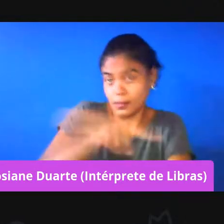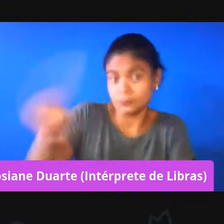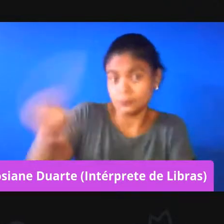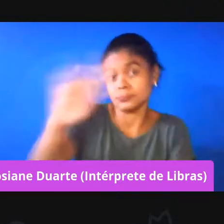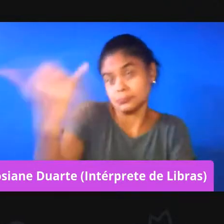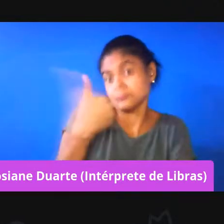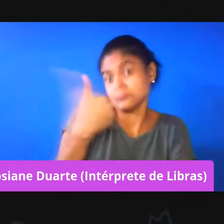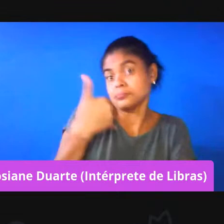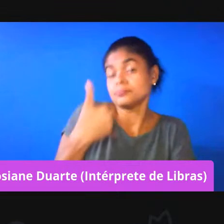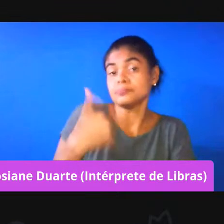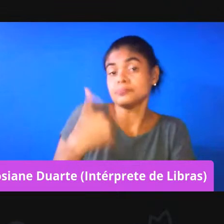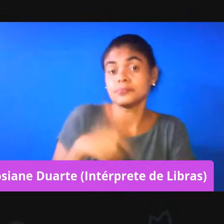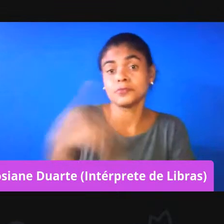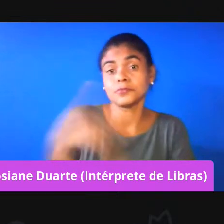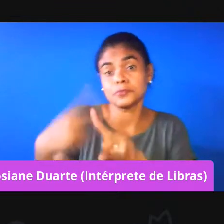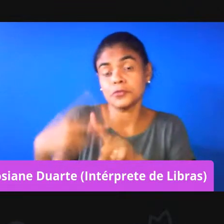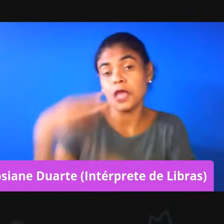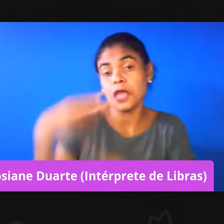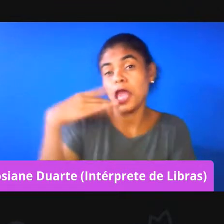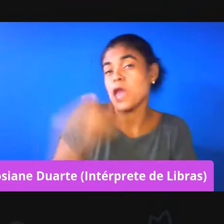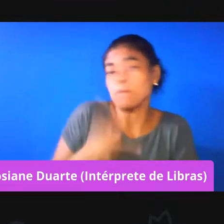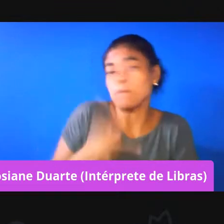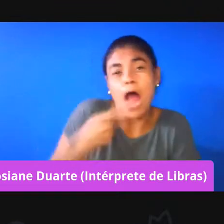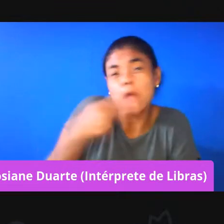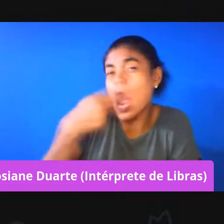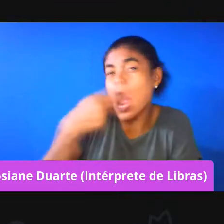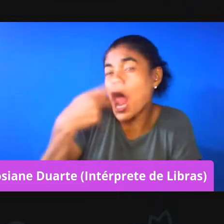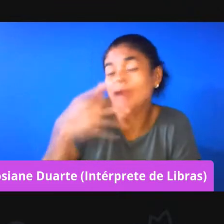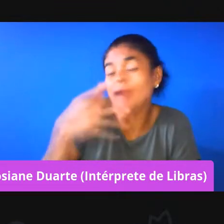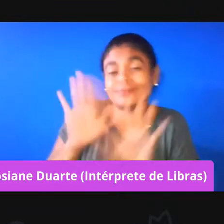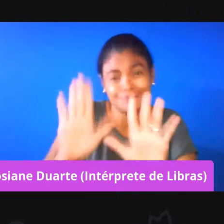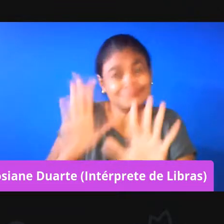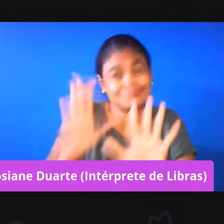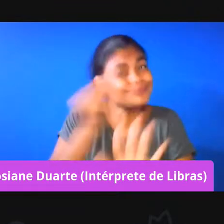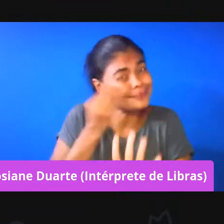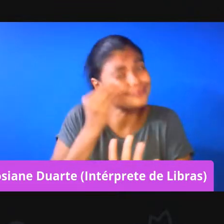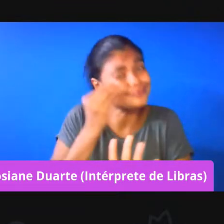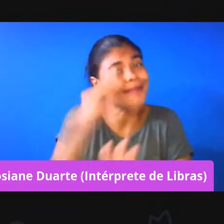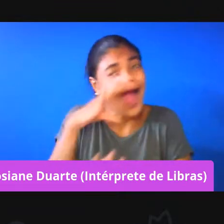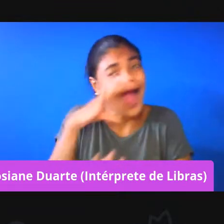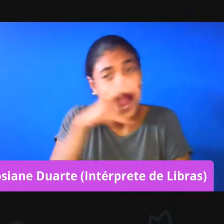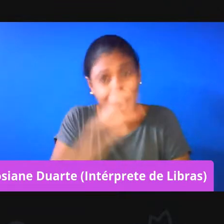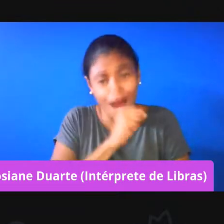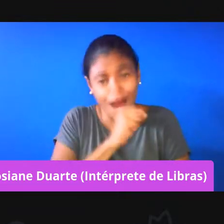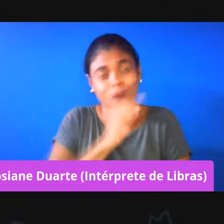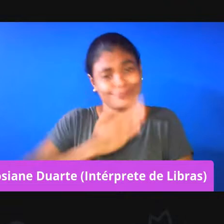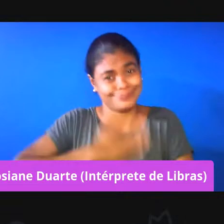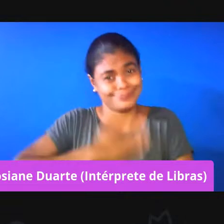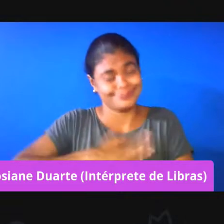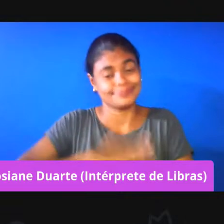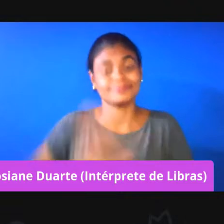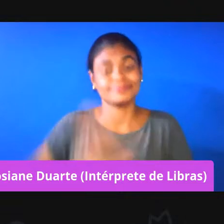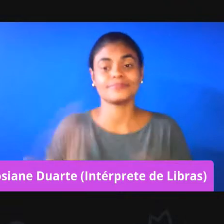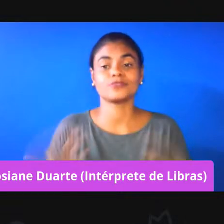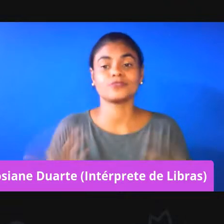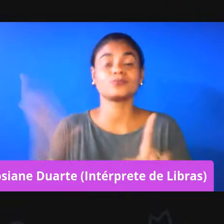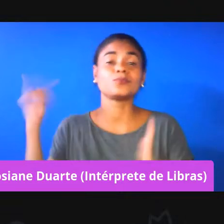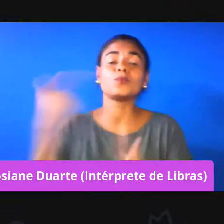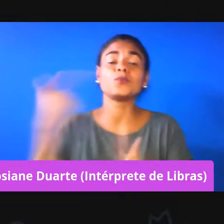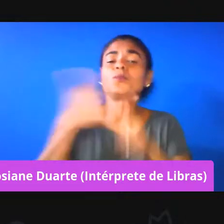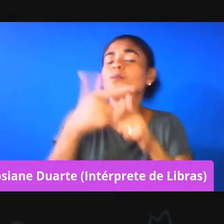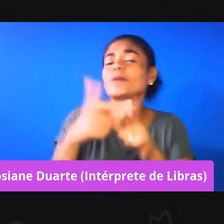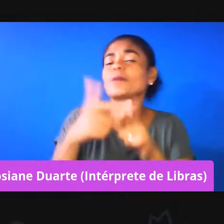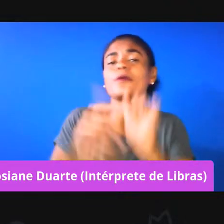parando e vou devagarinho, porque eu falo muito rápido, vou tentar ir devagar. Ao se estudar o problema da fraseologia,